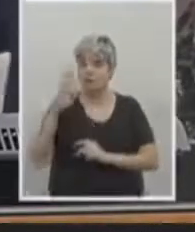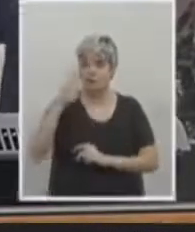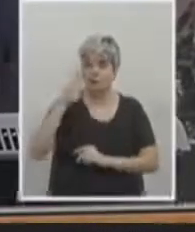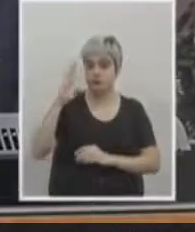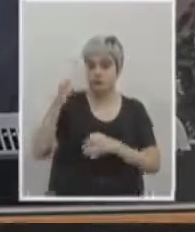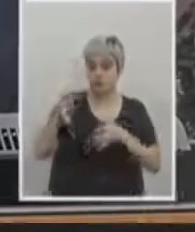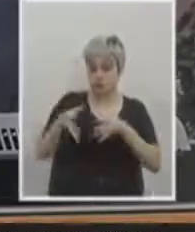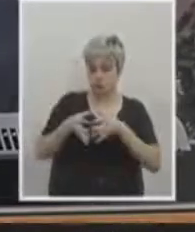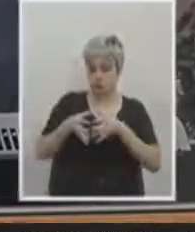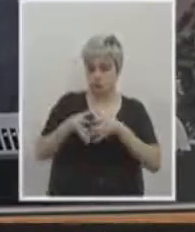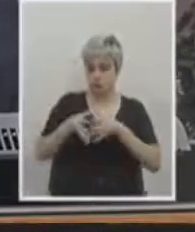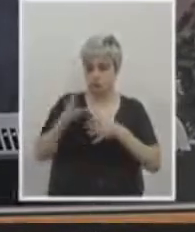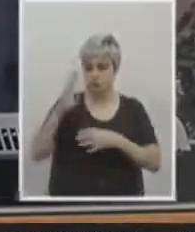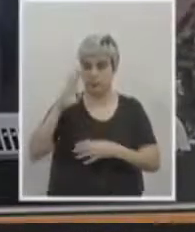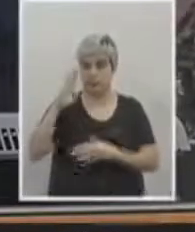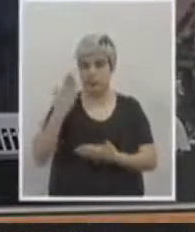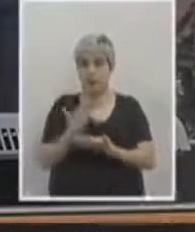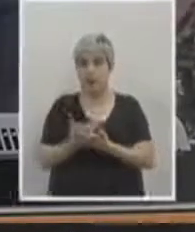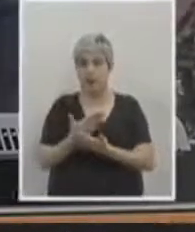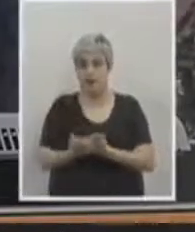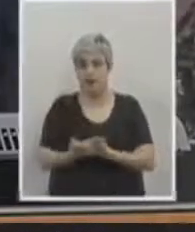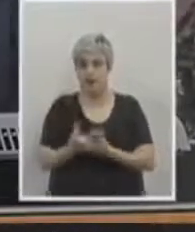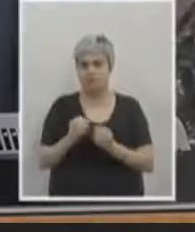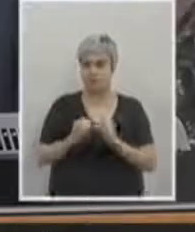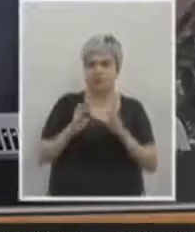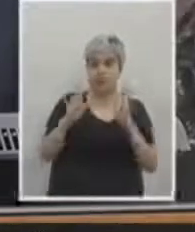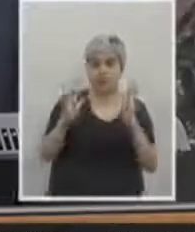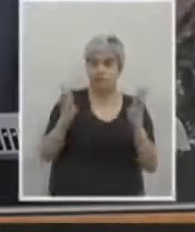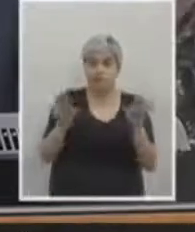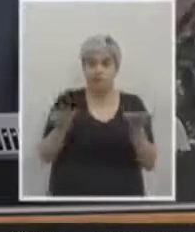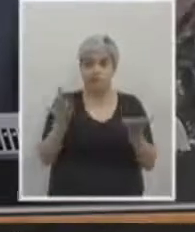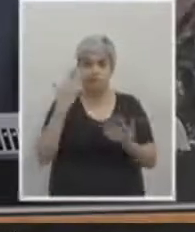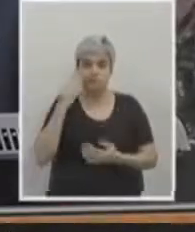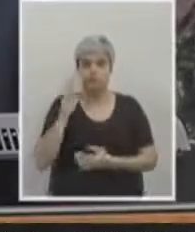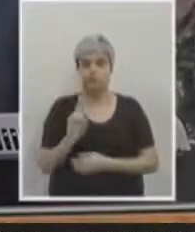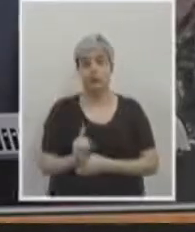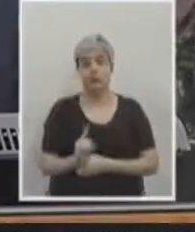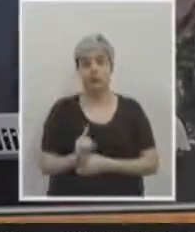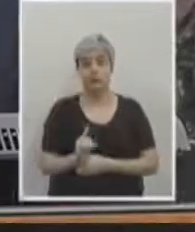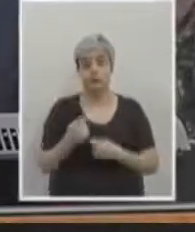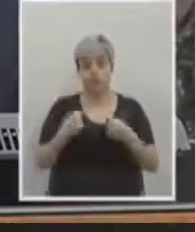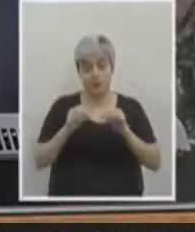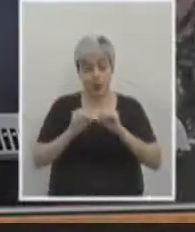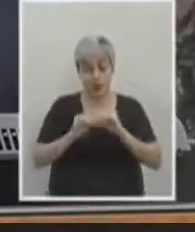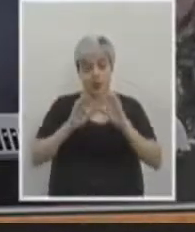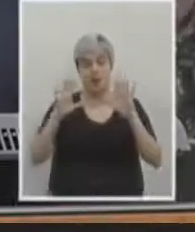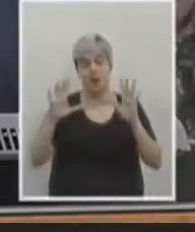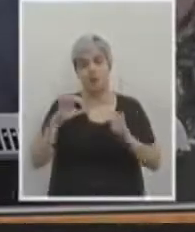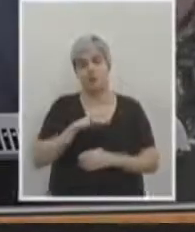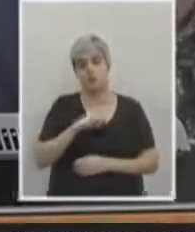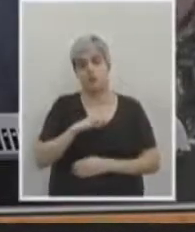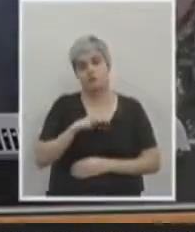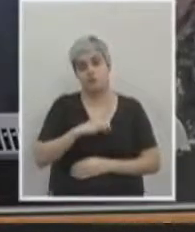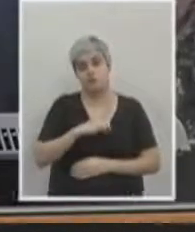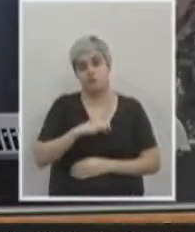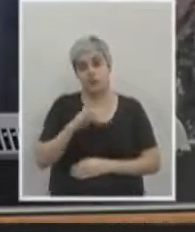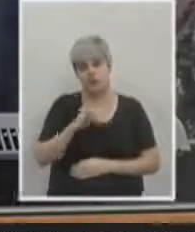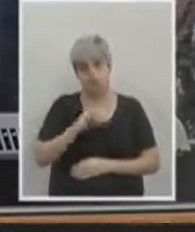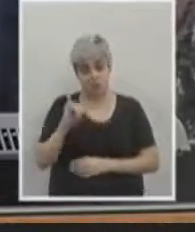aula. Isso tem que ficar claro. O que é ser regente de turma, o que é ser regente de aula? Se é professor